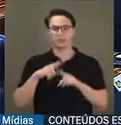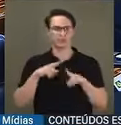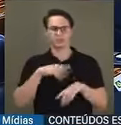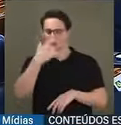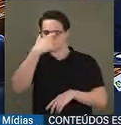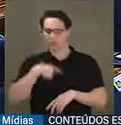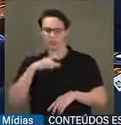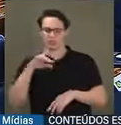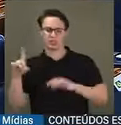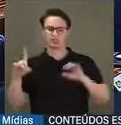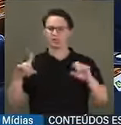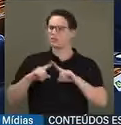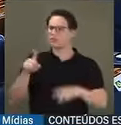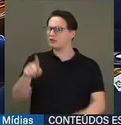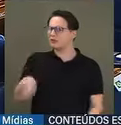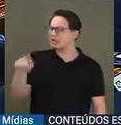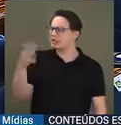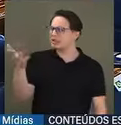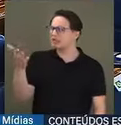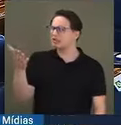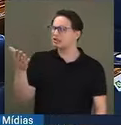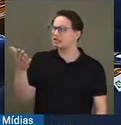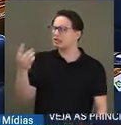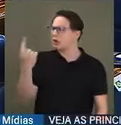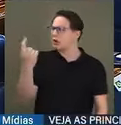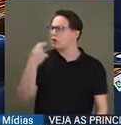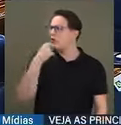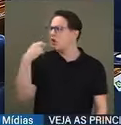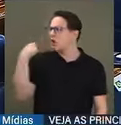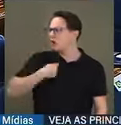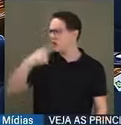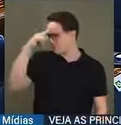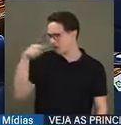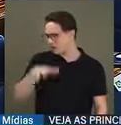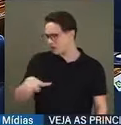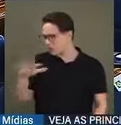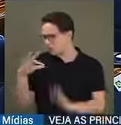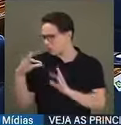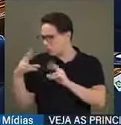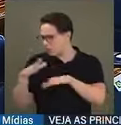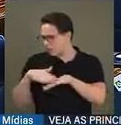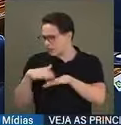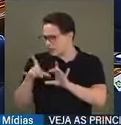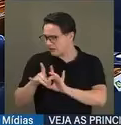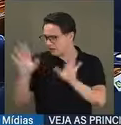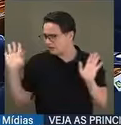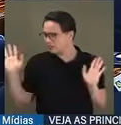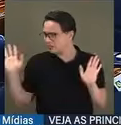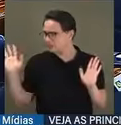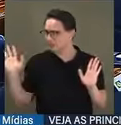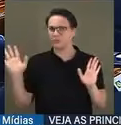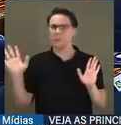sou esquerda, eu não gosto, mas vocês, um homem mandar em vocês todos, um homem fazer o que quer no Brasil, isso